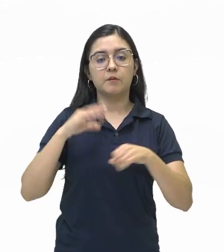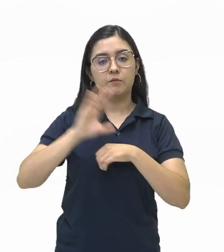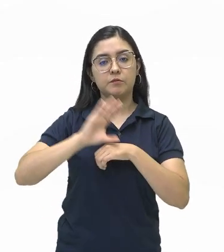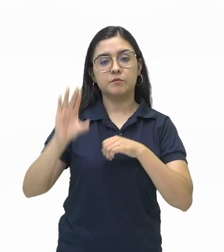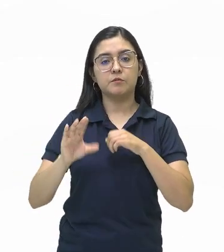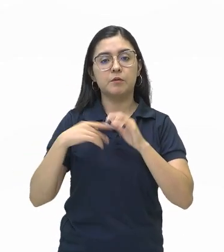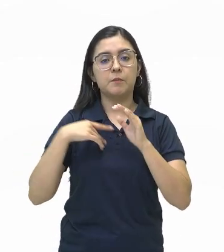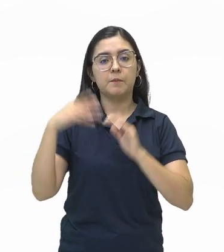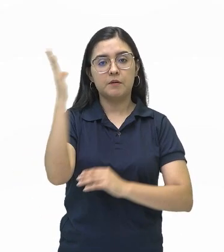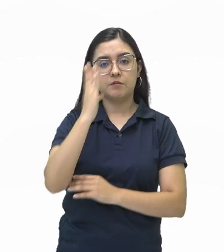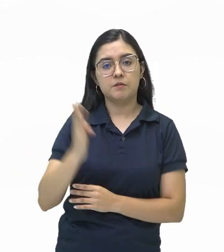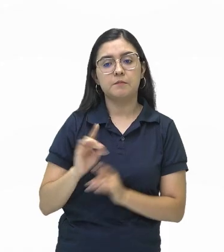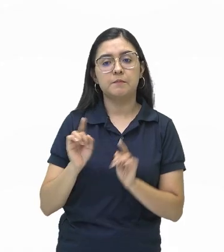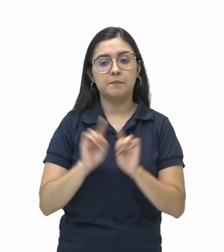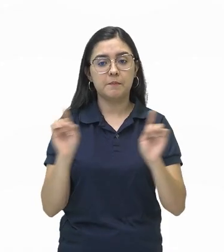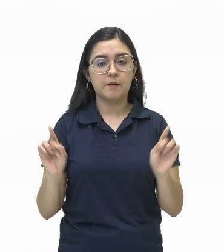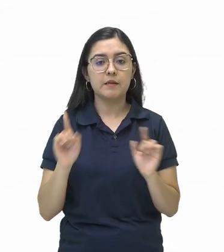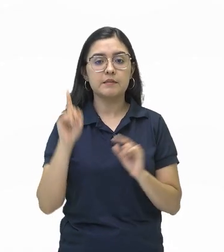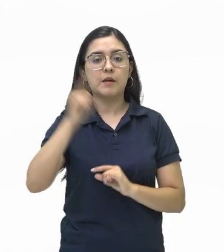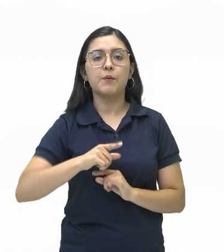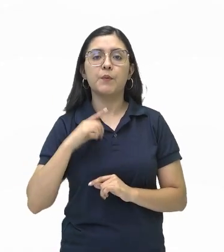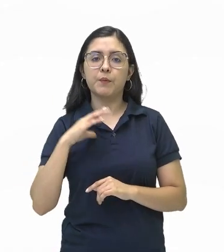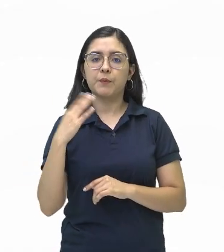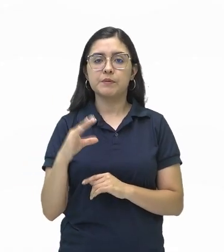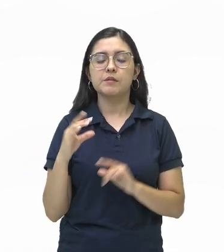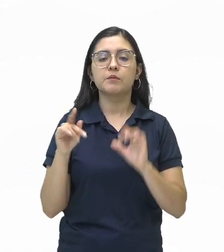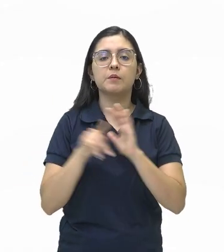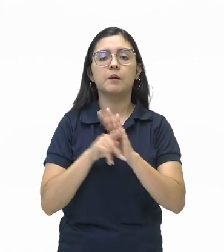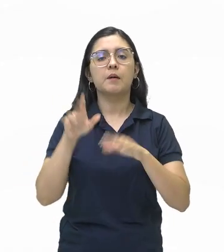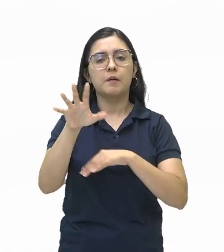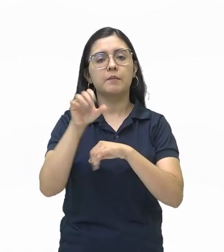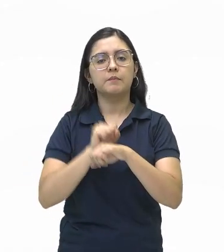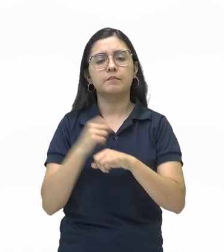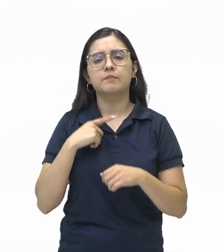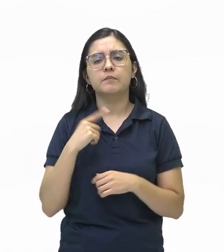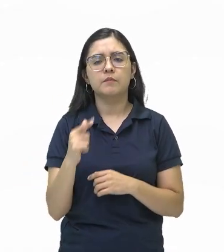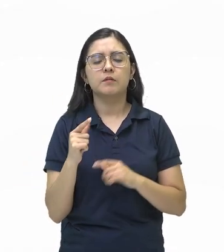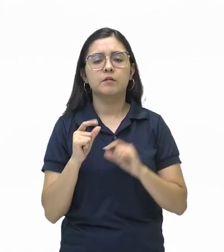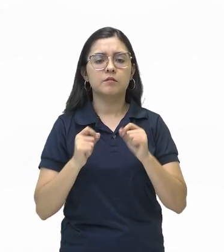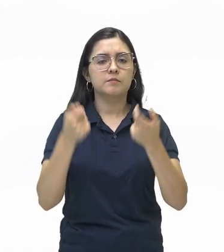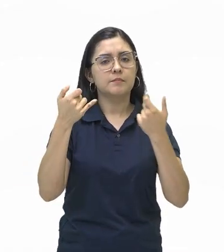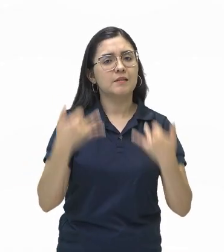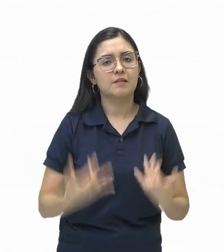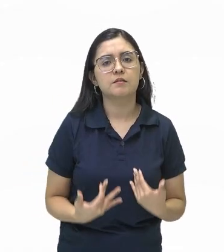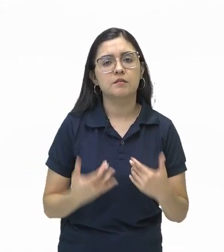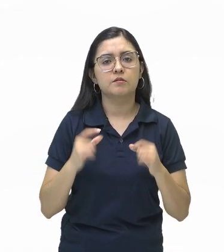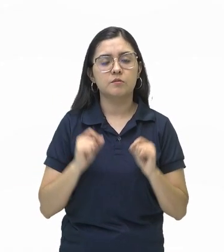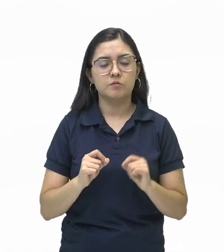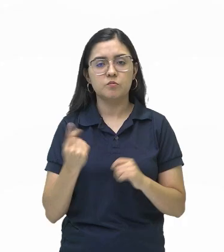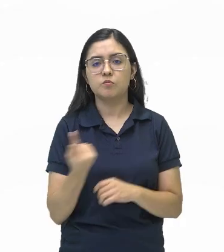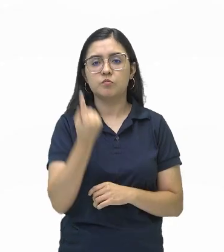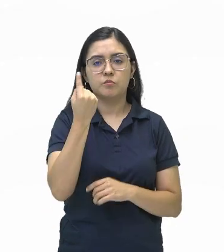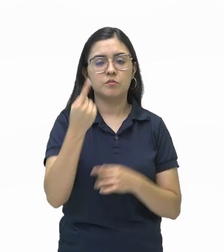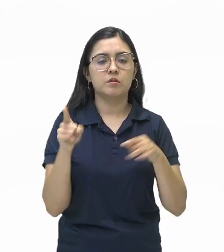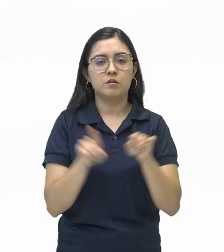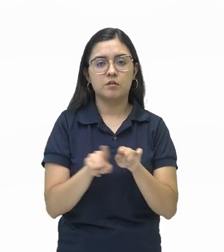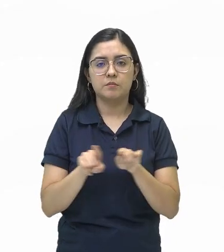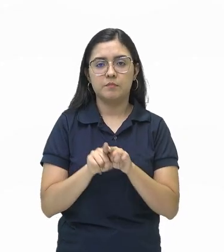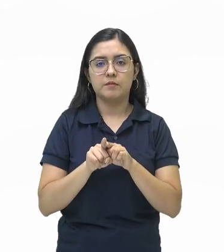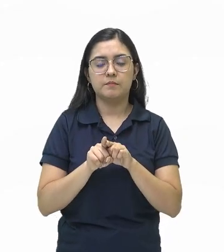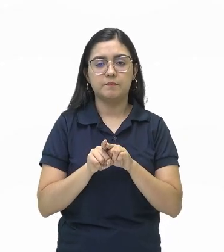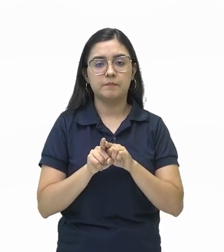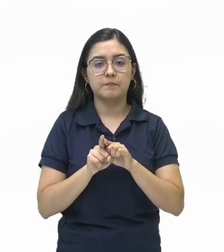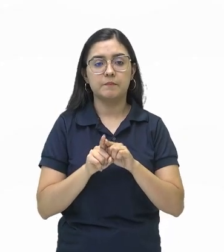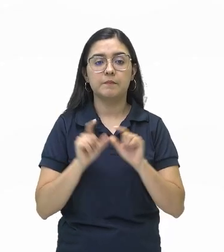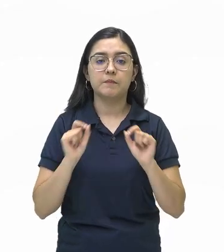vão perceber isso daí. Mas ele é um conceito abstrato, sem fundamentos ou explicações únicas ou pacificadas, o